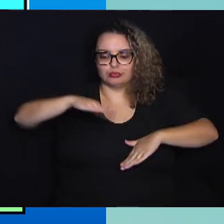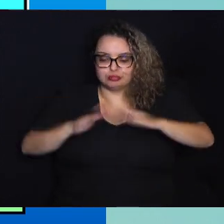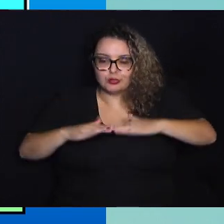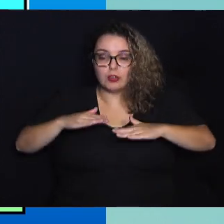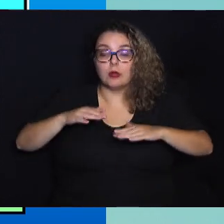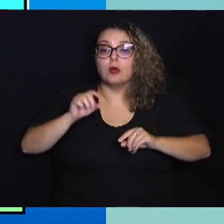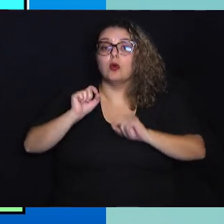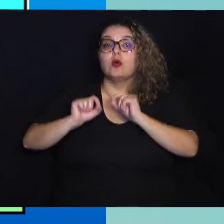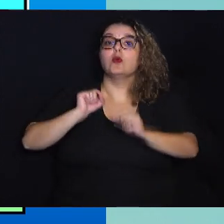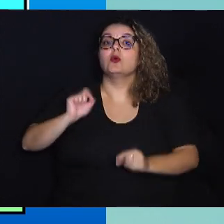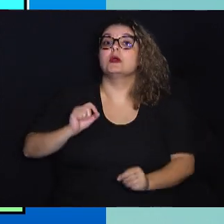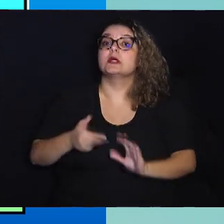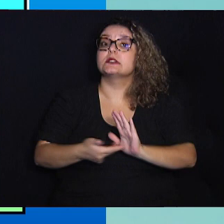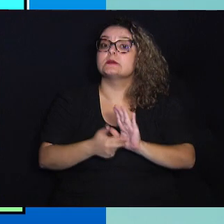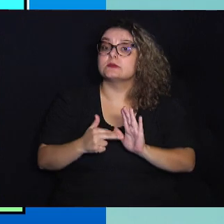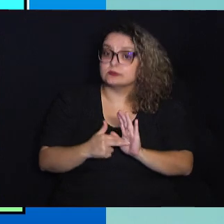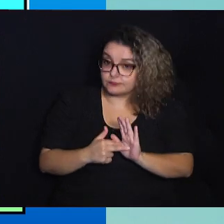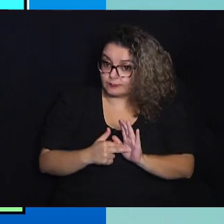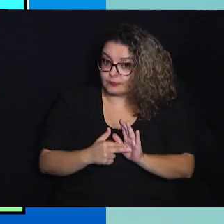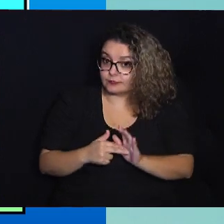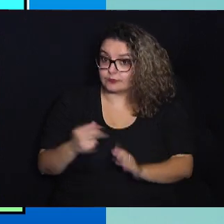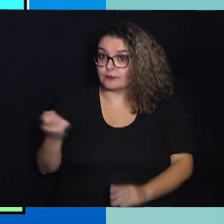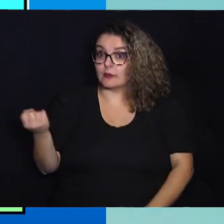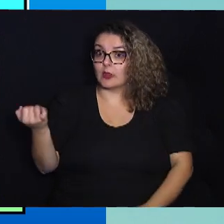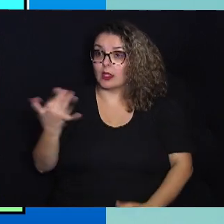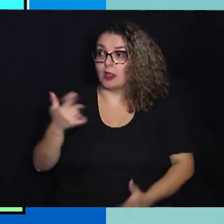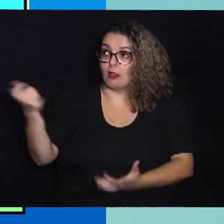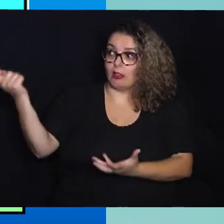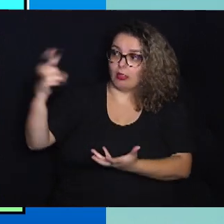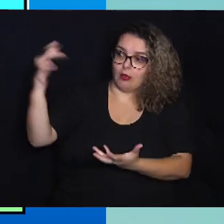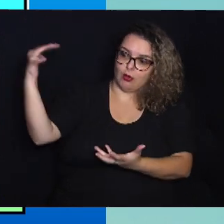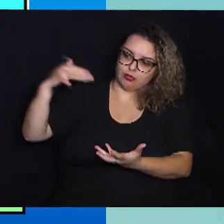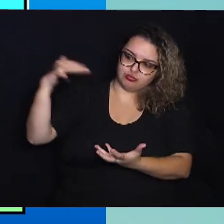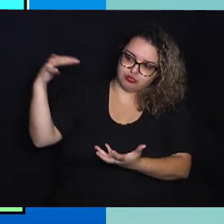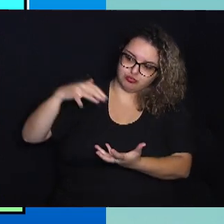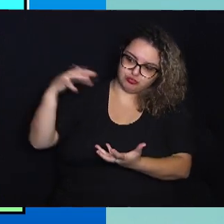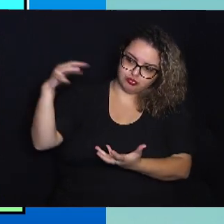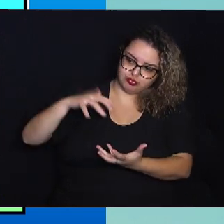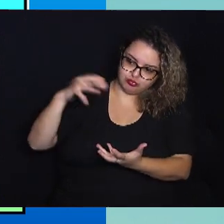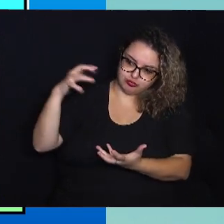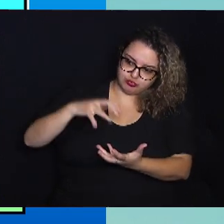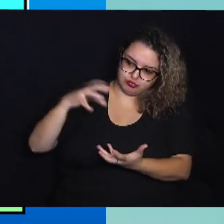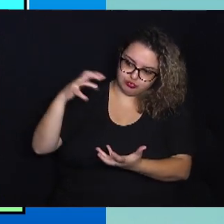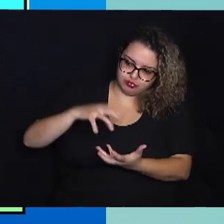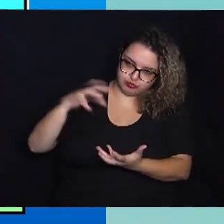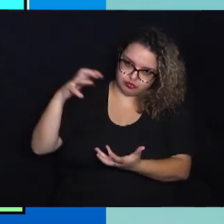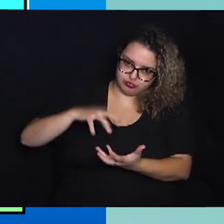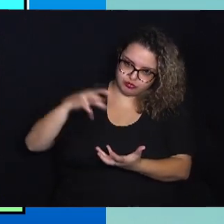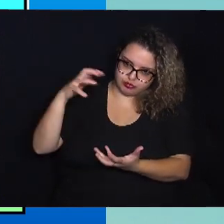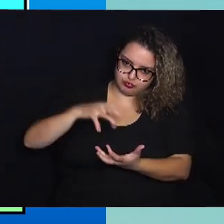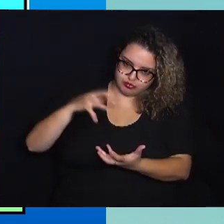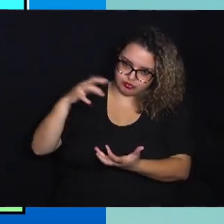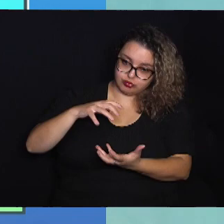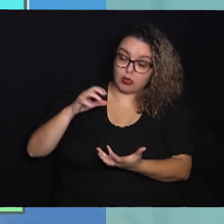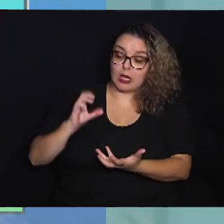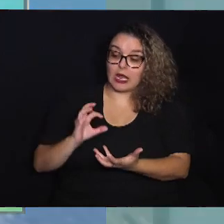desequilíbrio, significa que nós temos a mesma quantidade de radiação solar chegando na